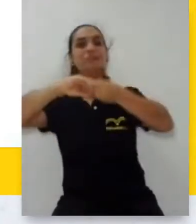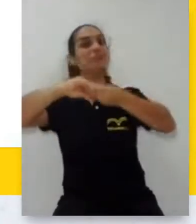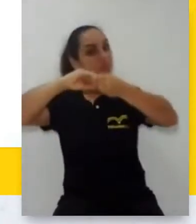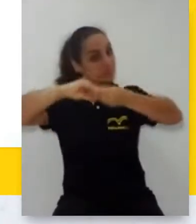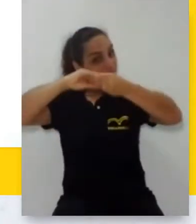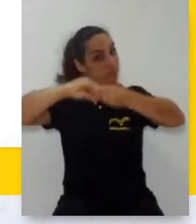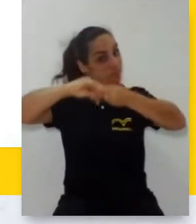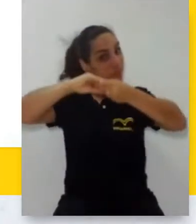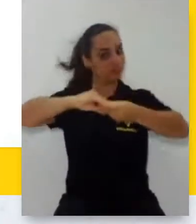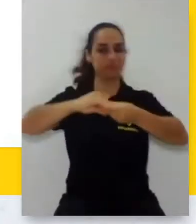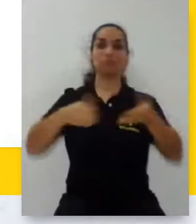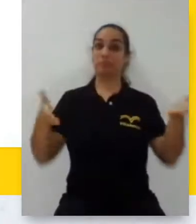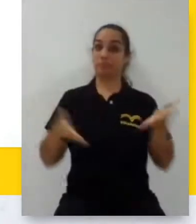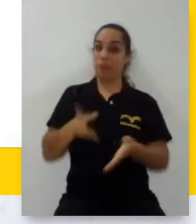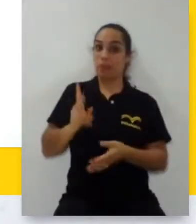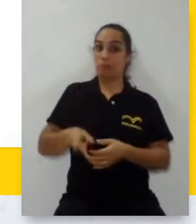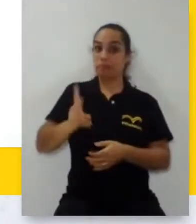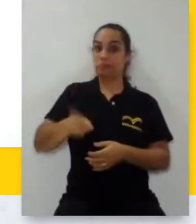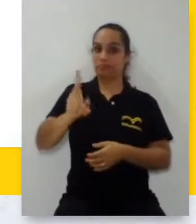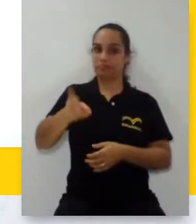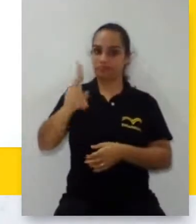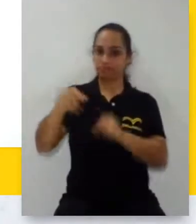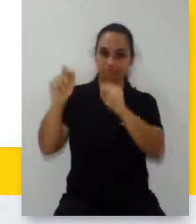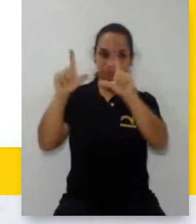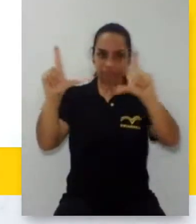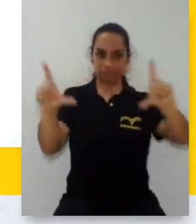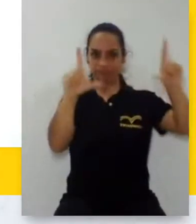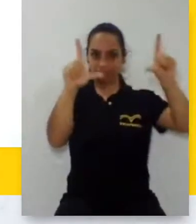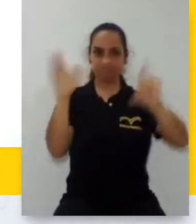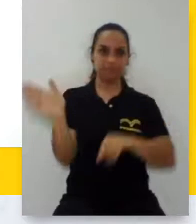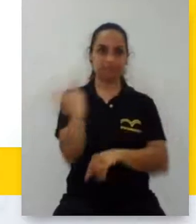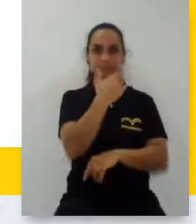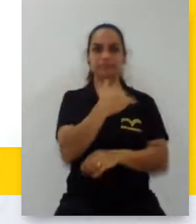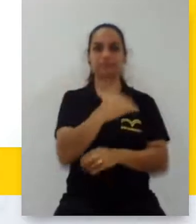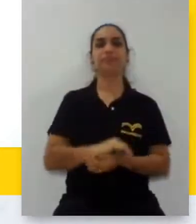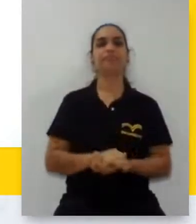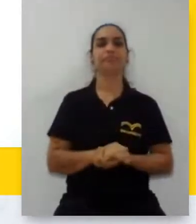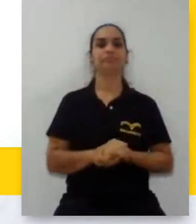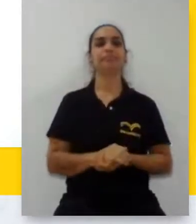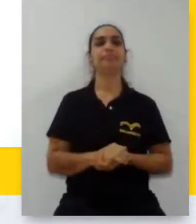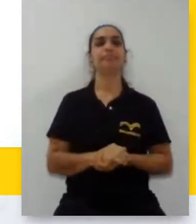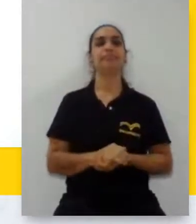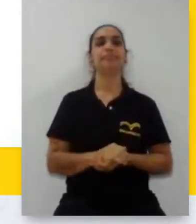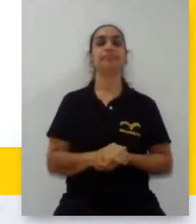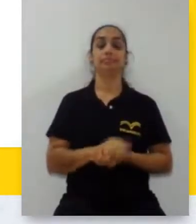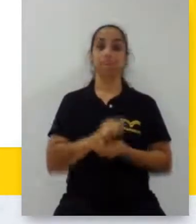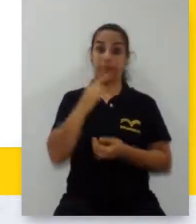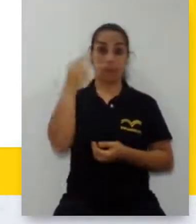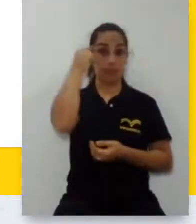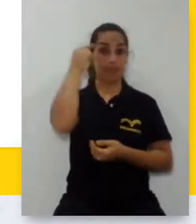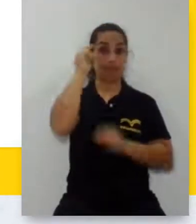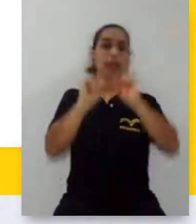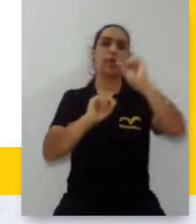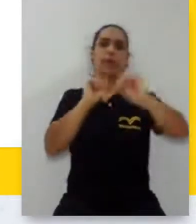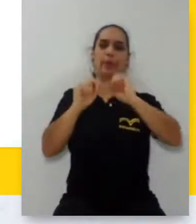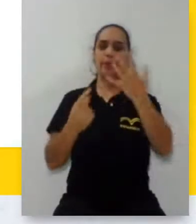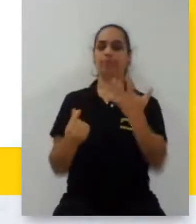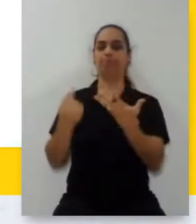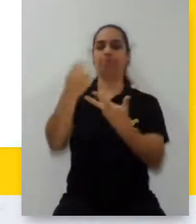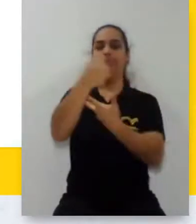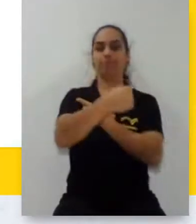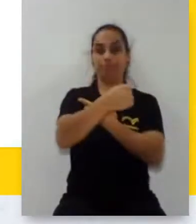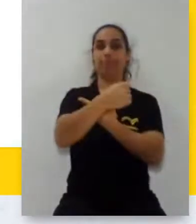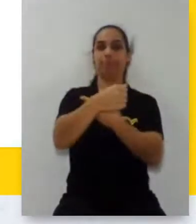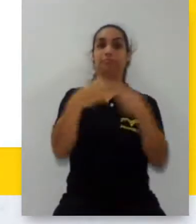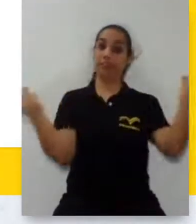aqui, então, pessoal. Então, a minha fala é o seguinte: o que eu quero colocar aqui? Benefícios da atividade física. Então, nós temos diversos